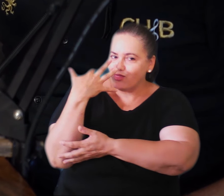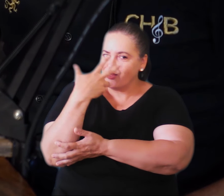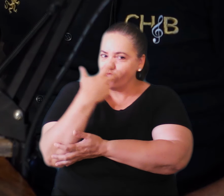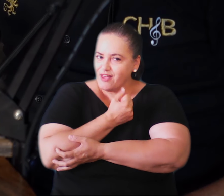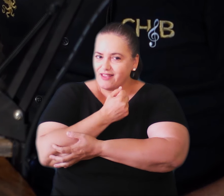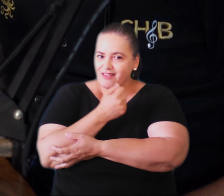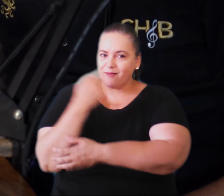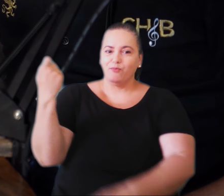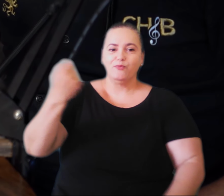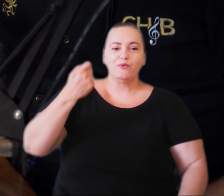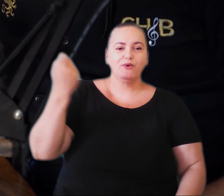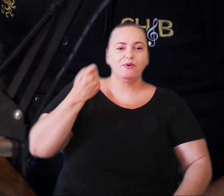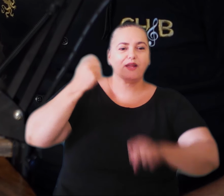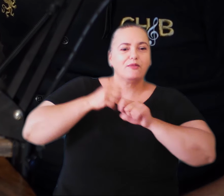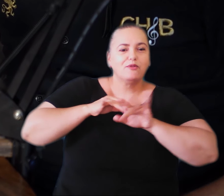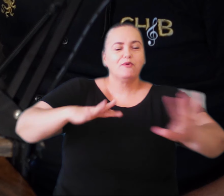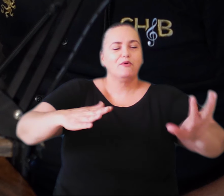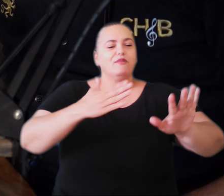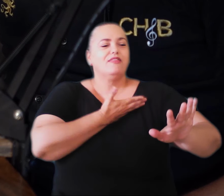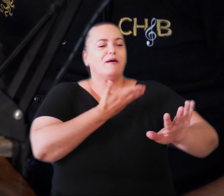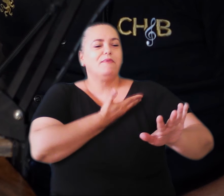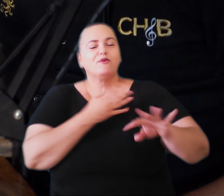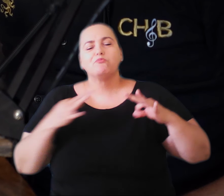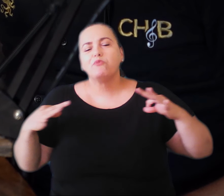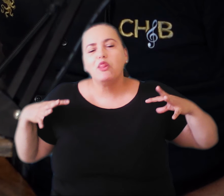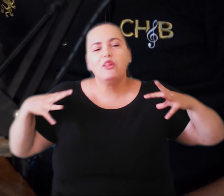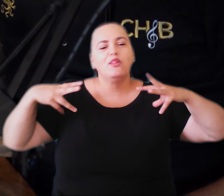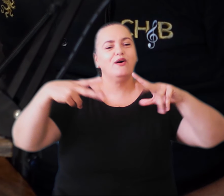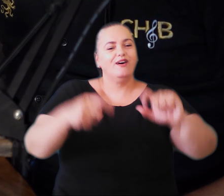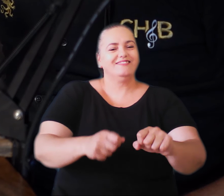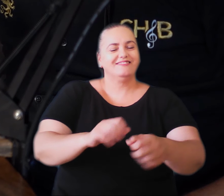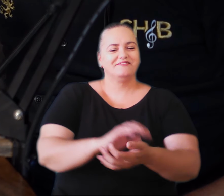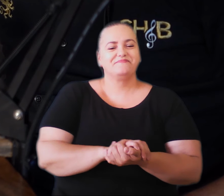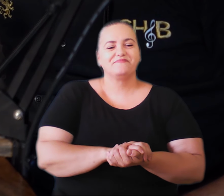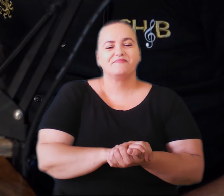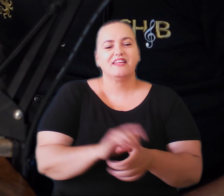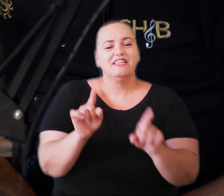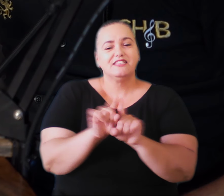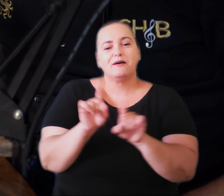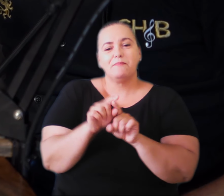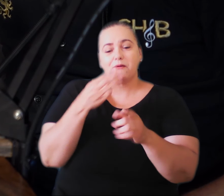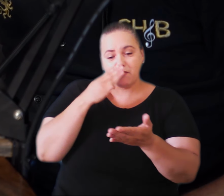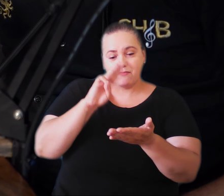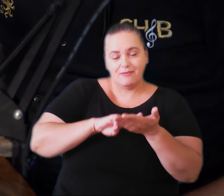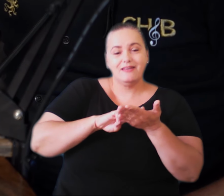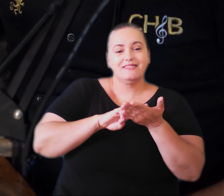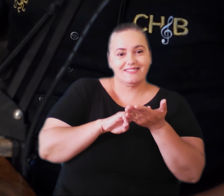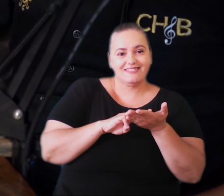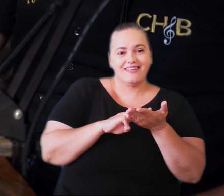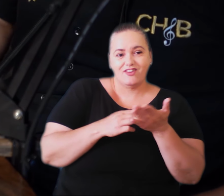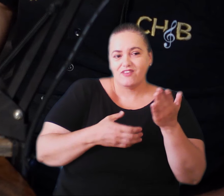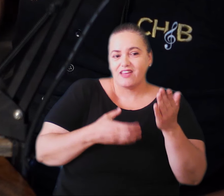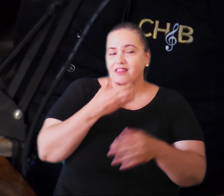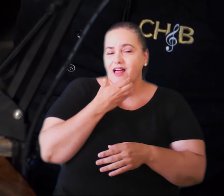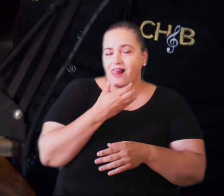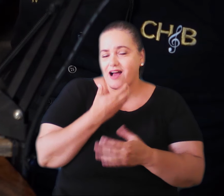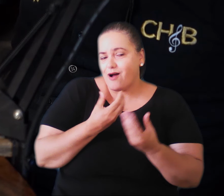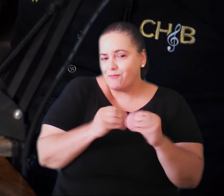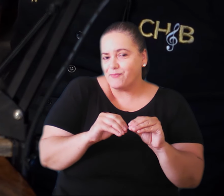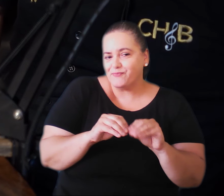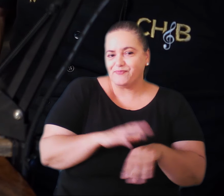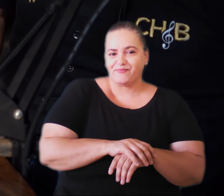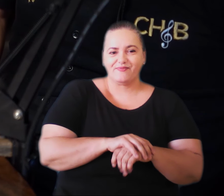bonita pro Rio Grande, pros amigos do Bordoneio, dos Serranos, e também uma mensagem de fim de ano e Natal que tá